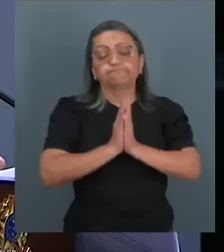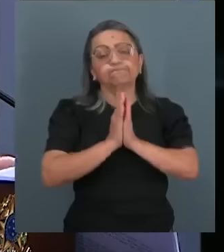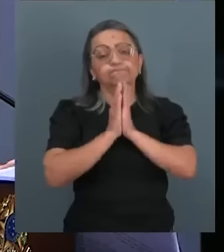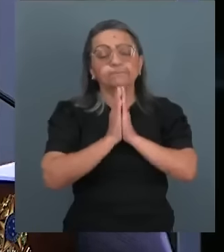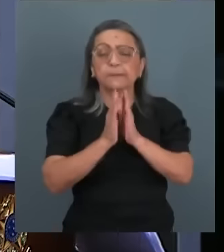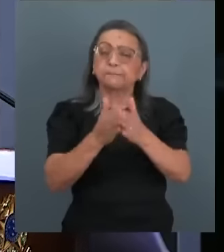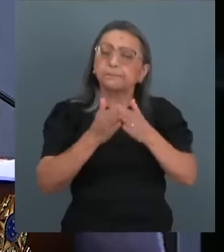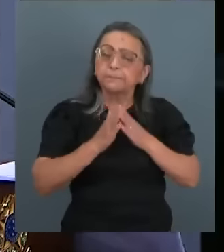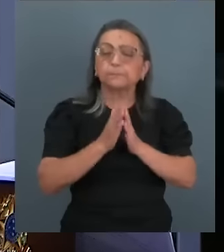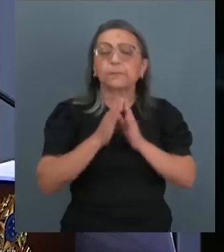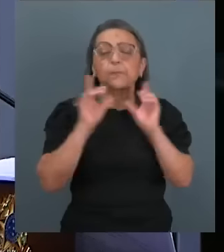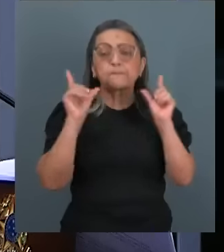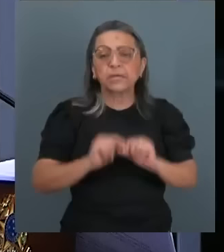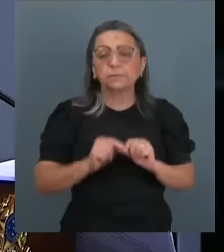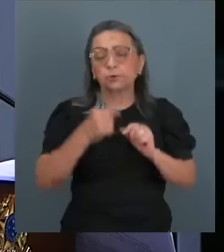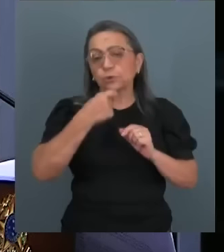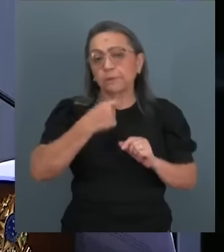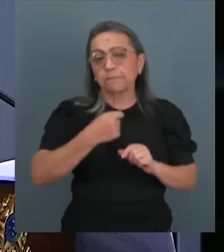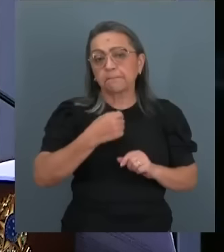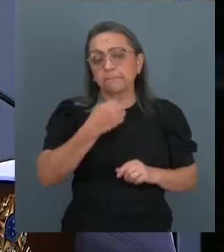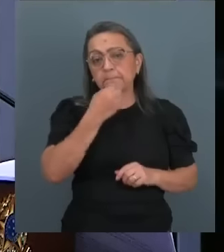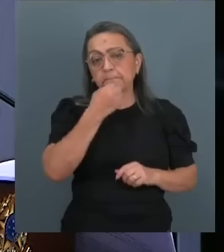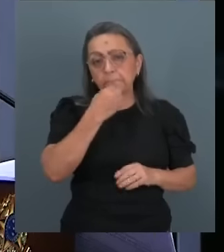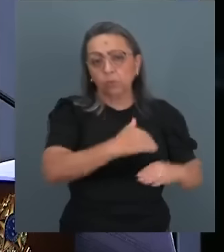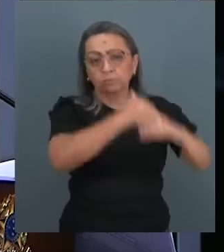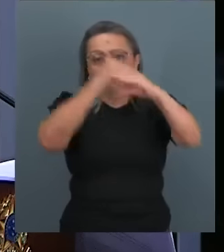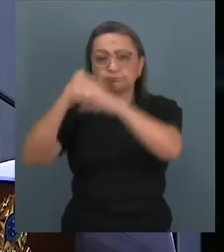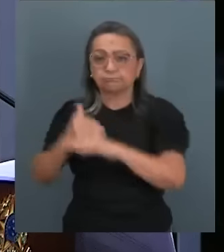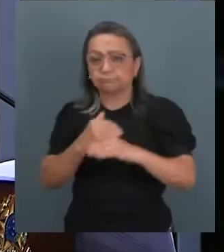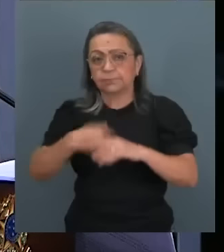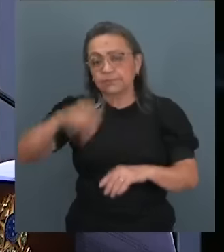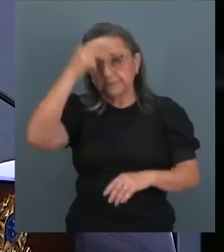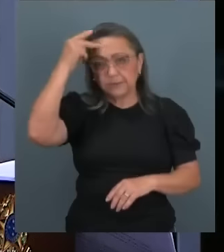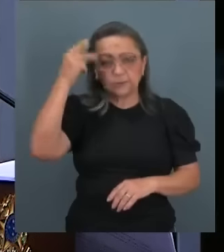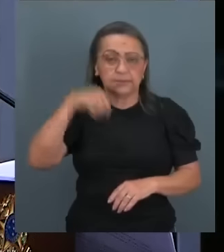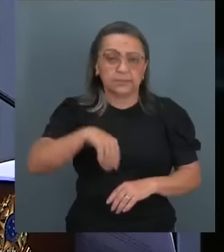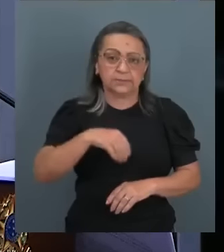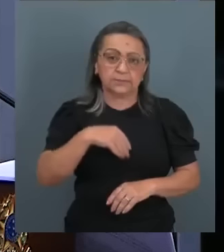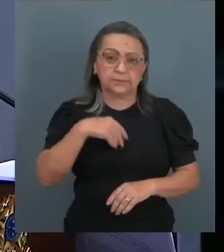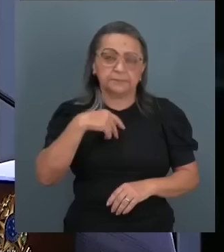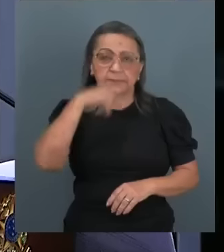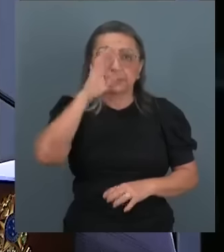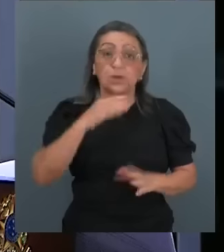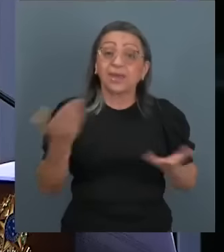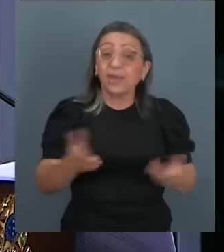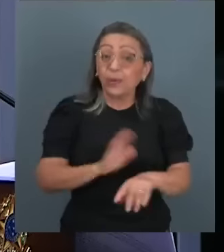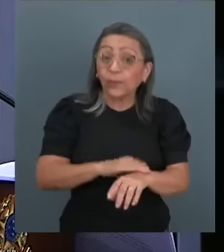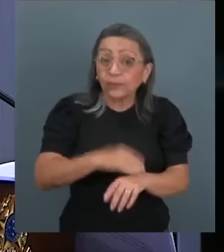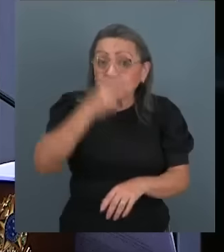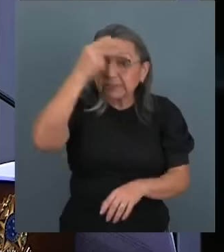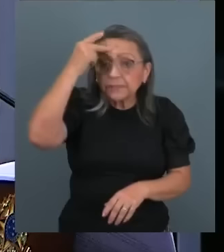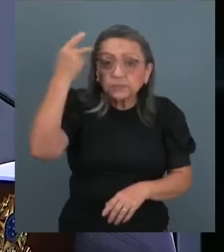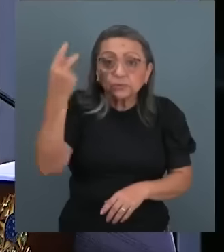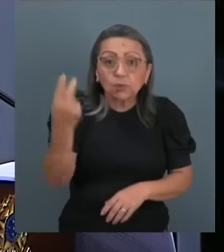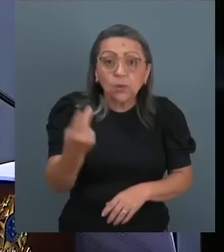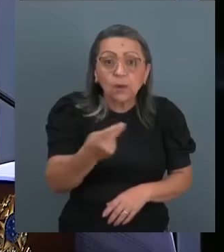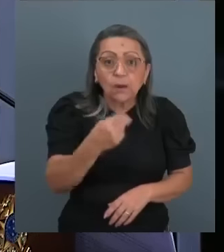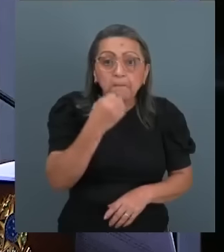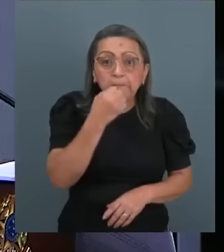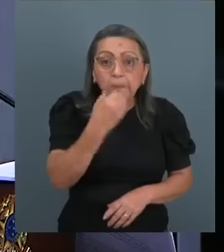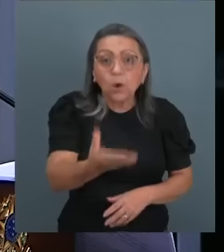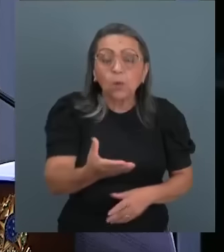senso das pessoas de bem desse país. É hora das pessoas de bem